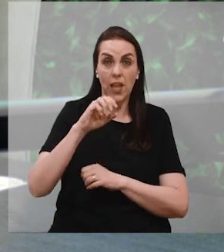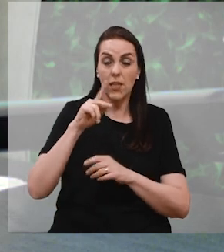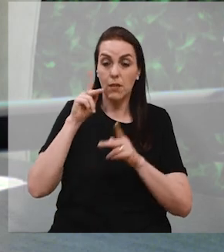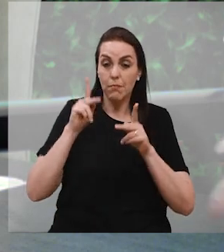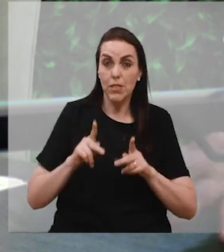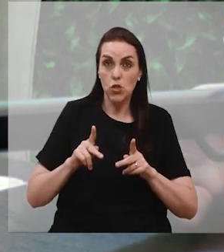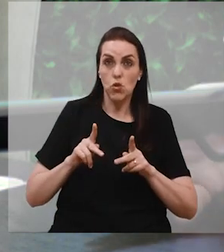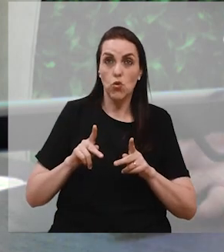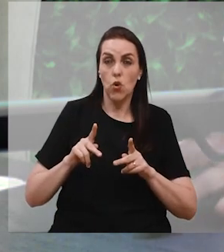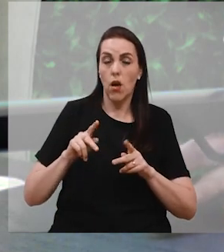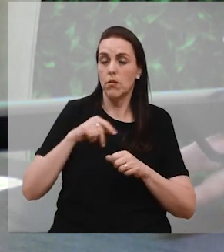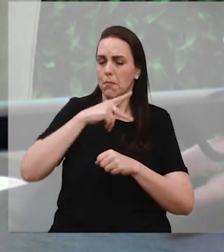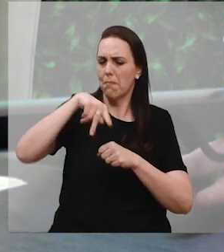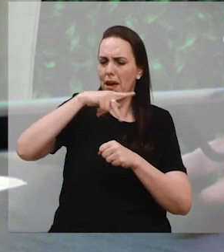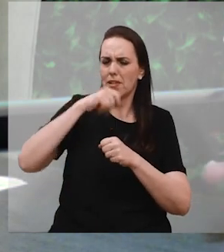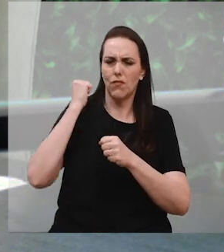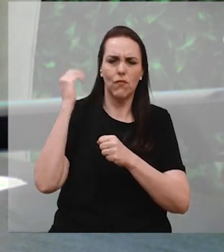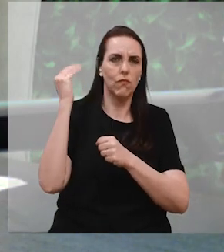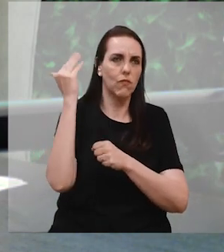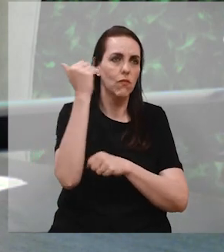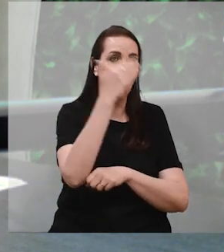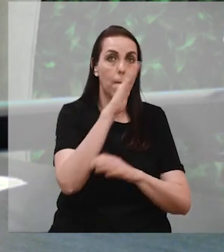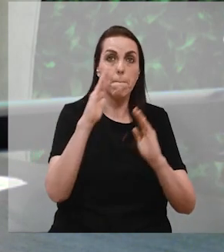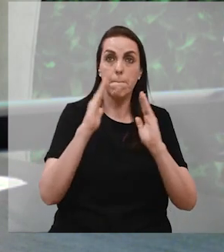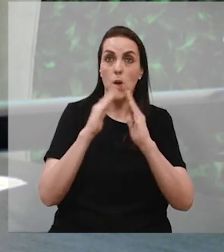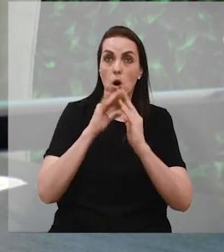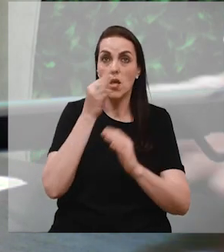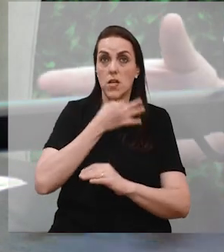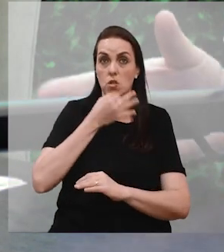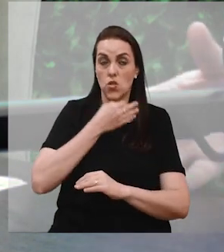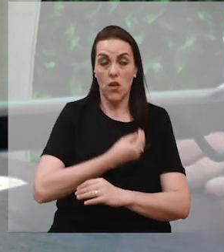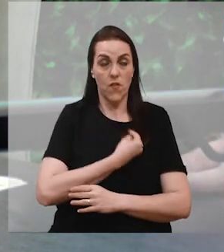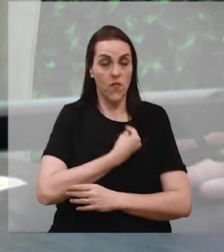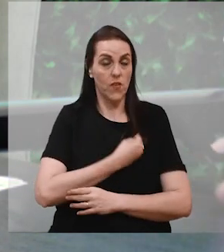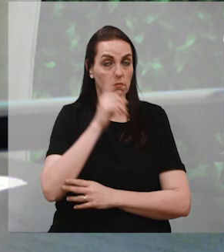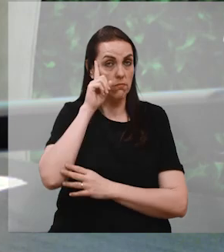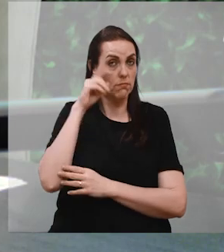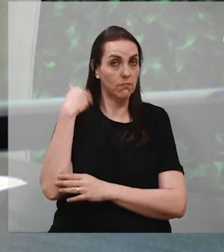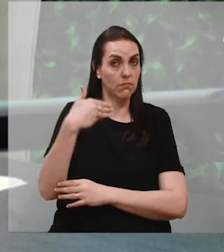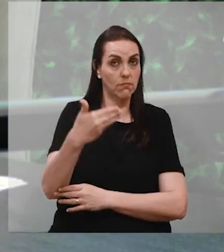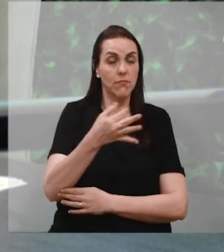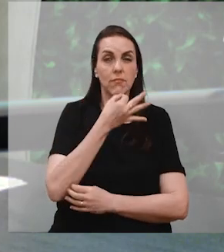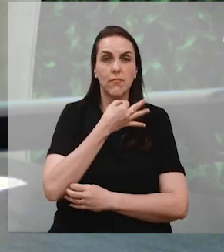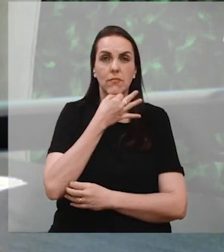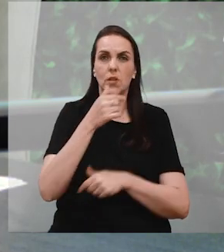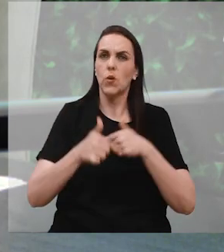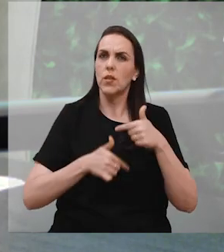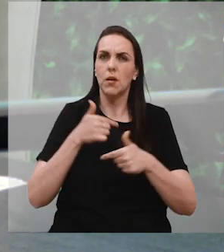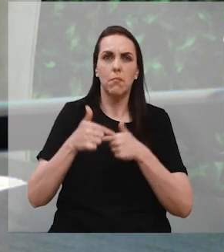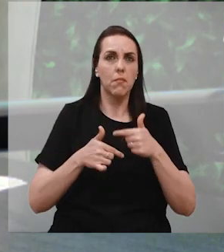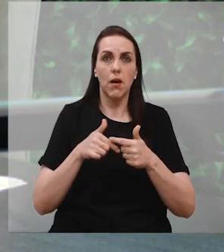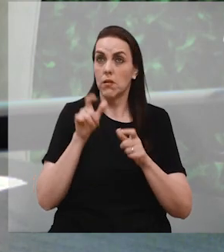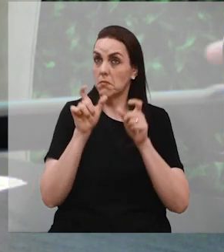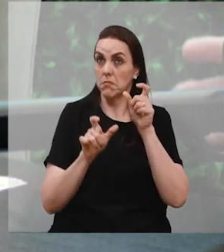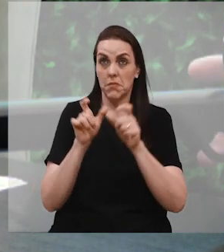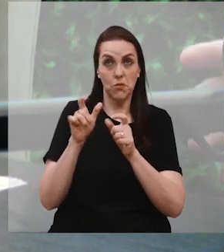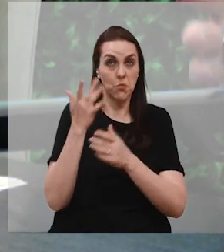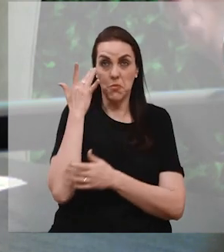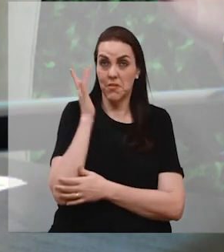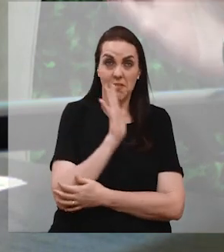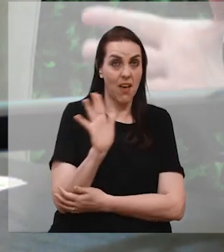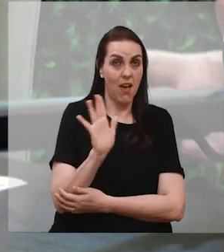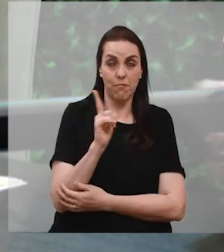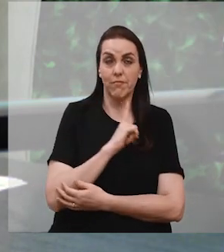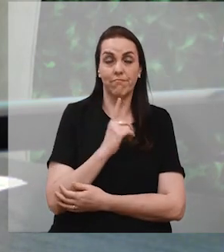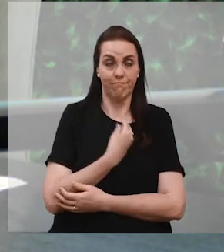de 40 nacionalidades, né? Que moram aqui em Caxias do Sul, que vivem no dia a dia de Caxias do Sul, um trabalho que muitas vezes ninguém sabe